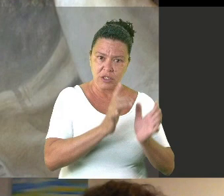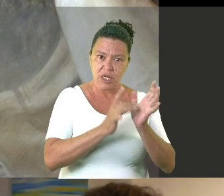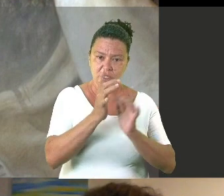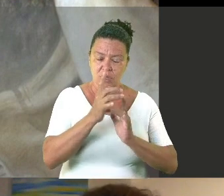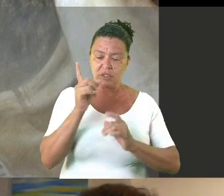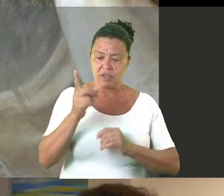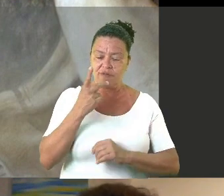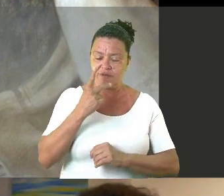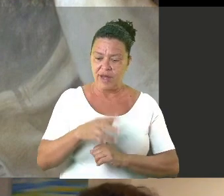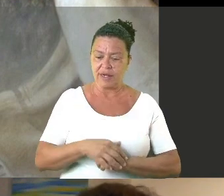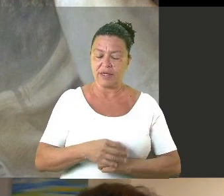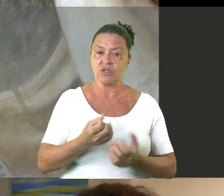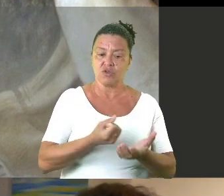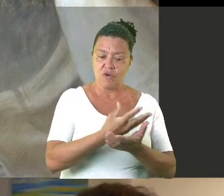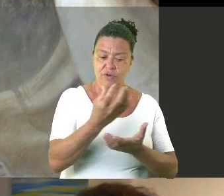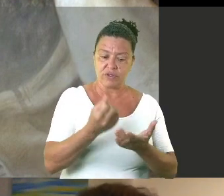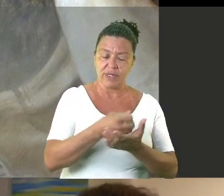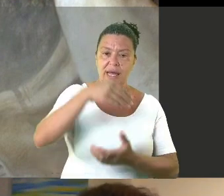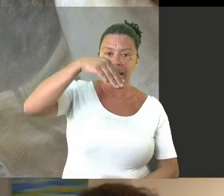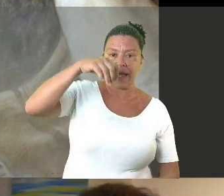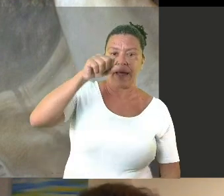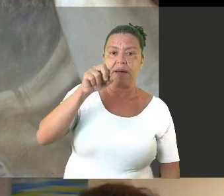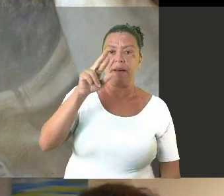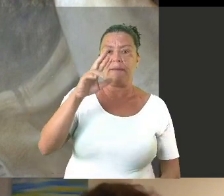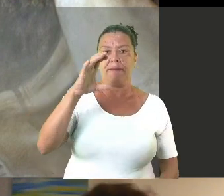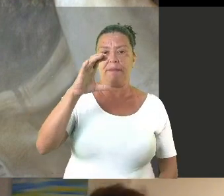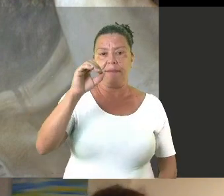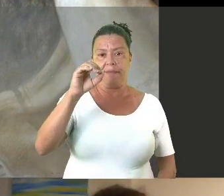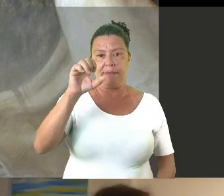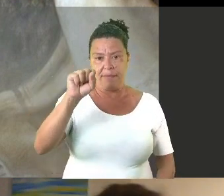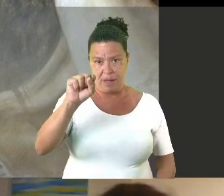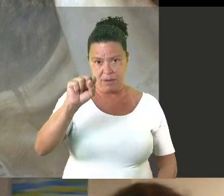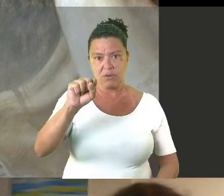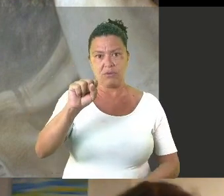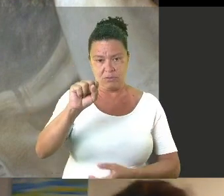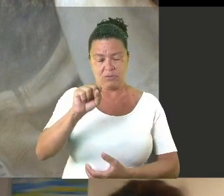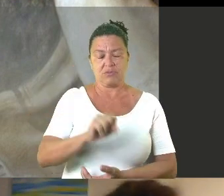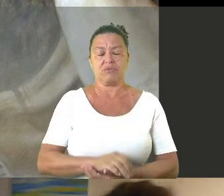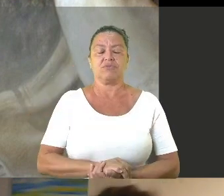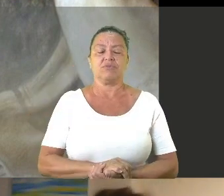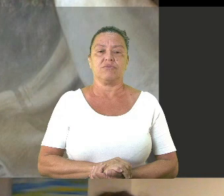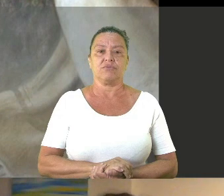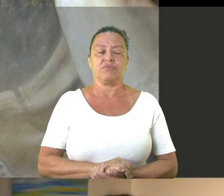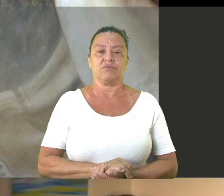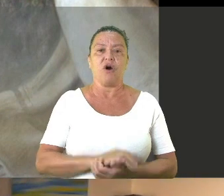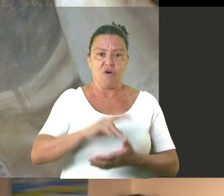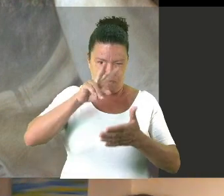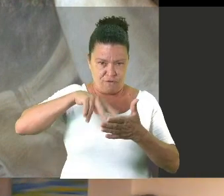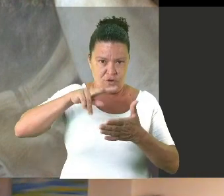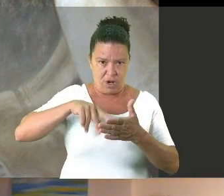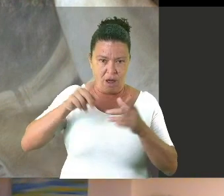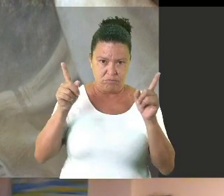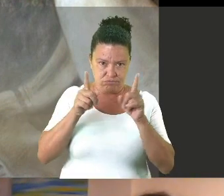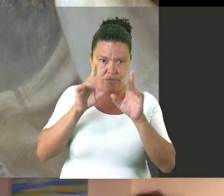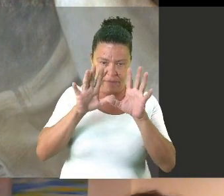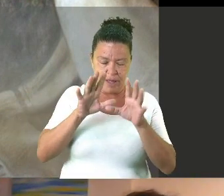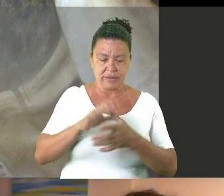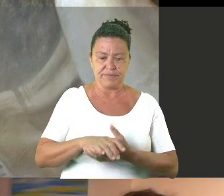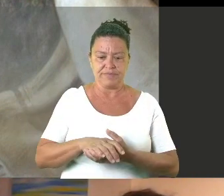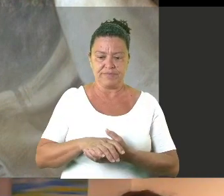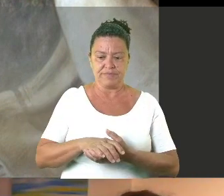no Evangelho de Marcos, eu vou ler aqui um pouquinho, olha, é o